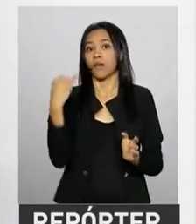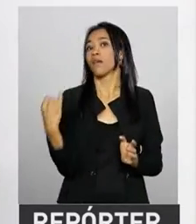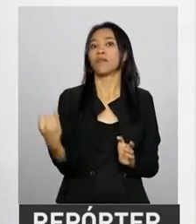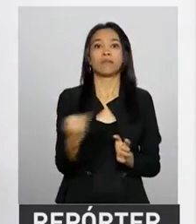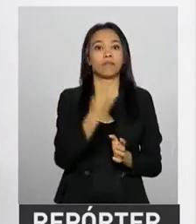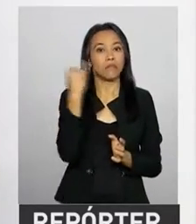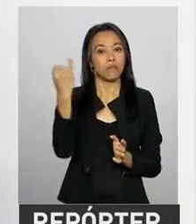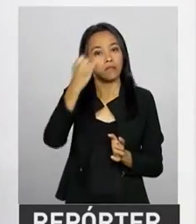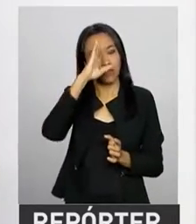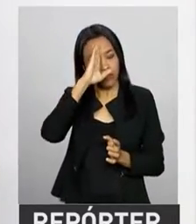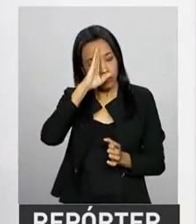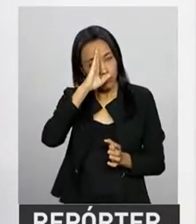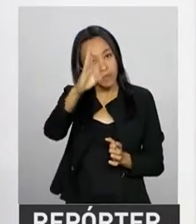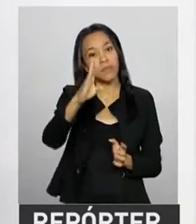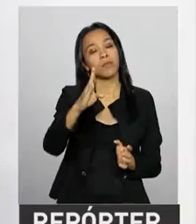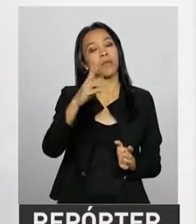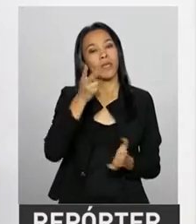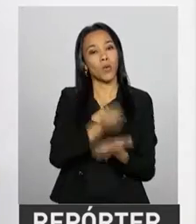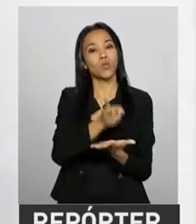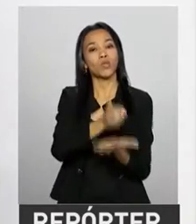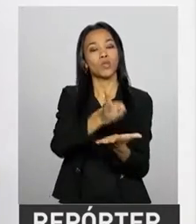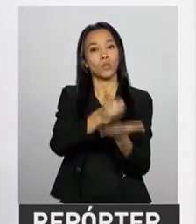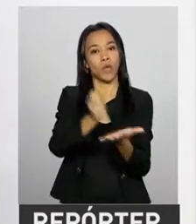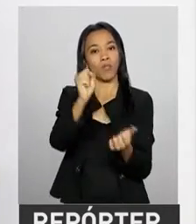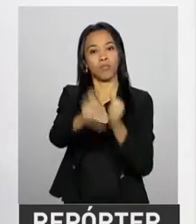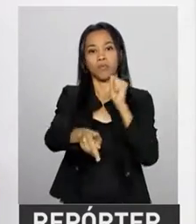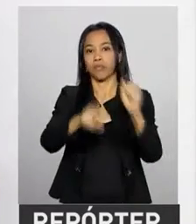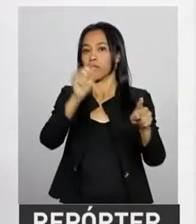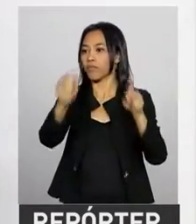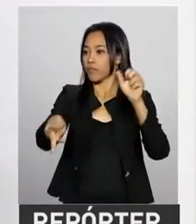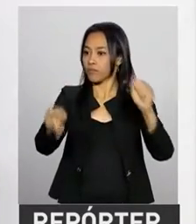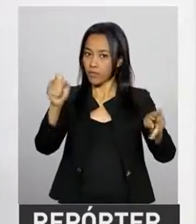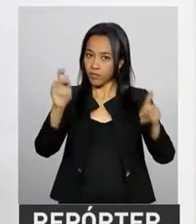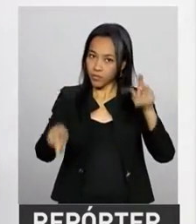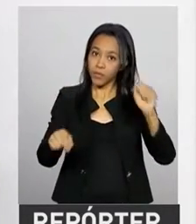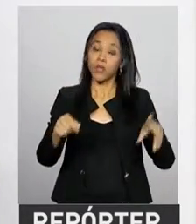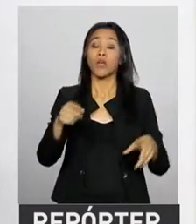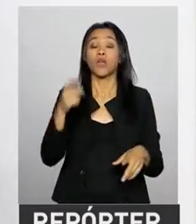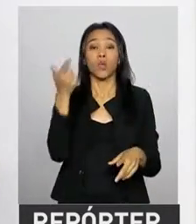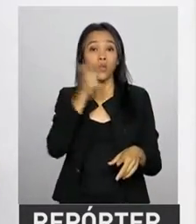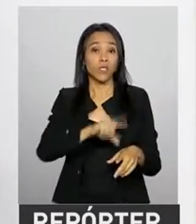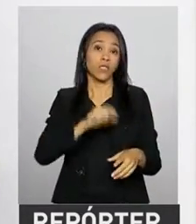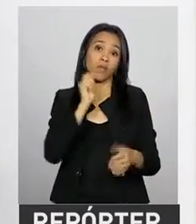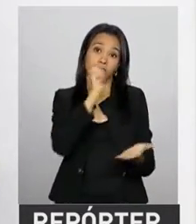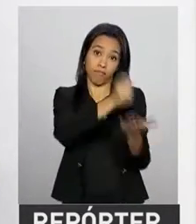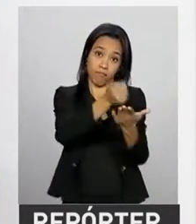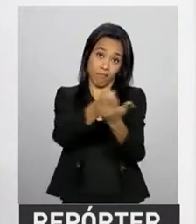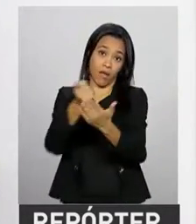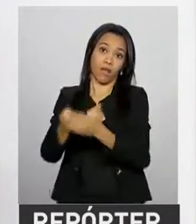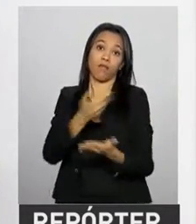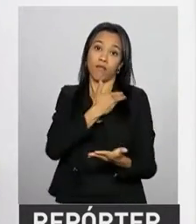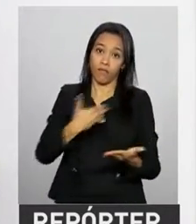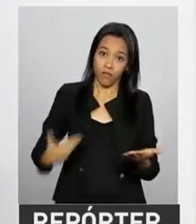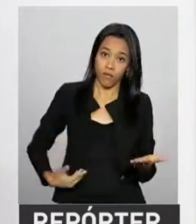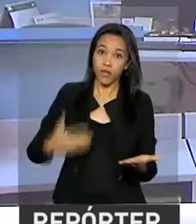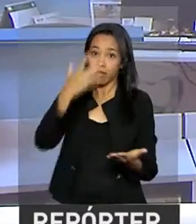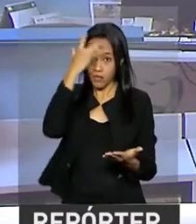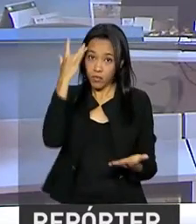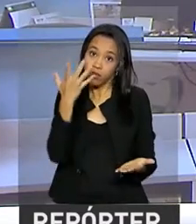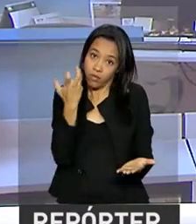sistema seja sustentável, que as contribuições consigam pagar os benefícios e que as pessoas possam continuar